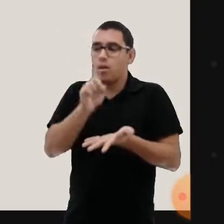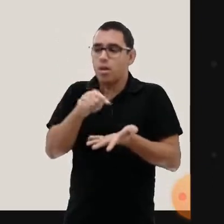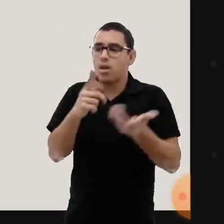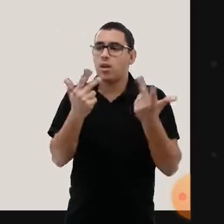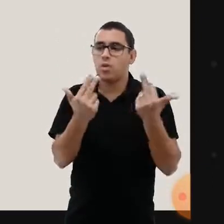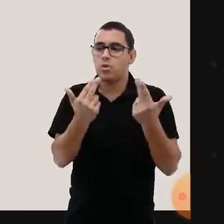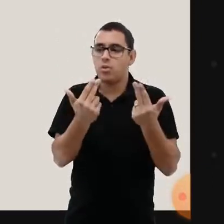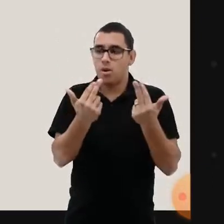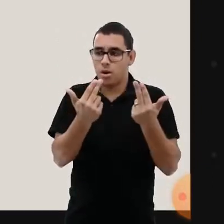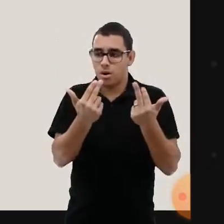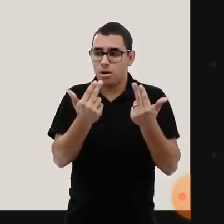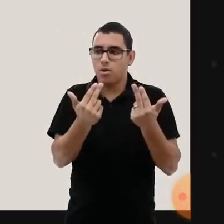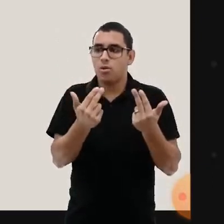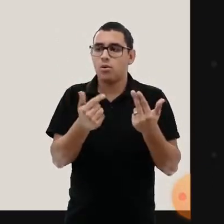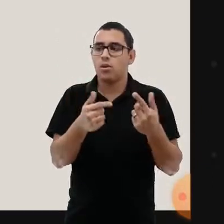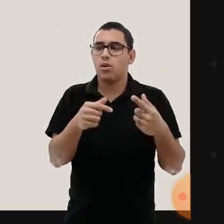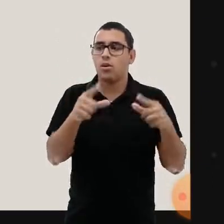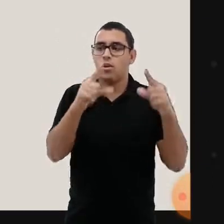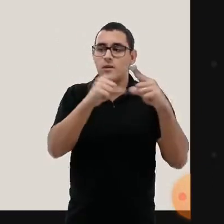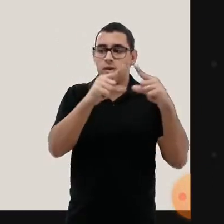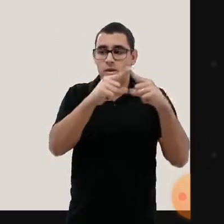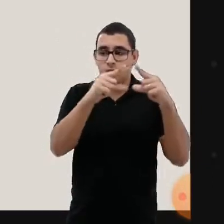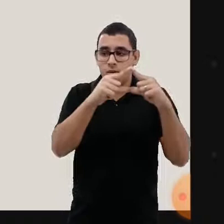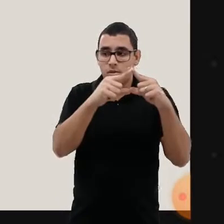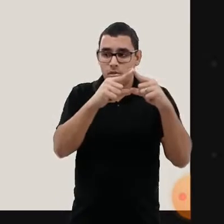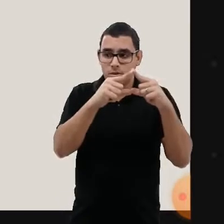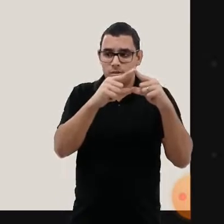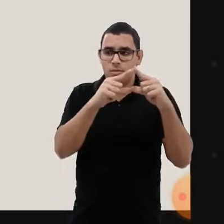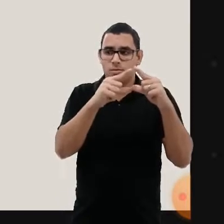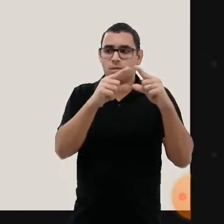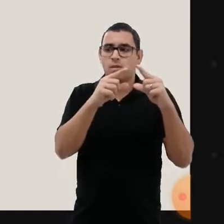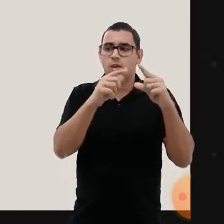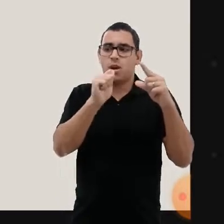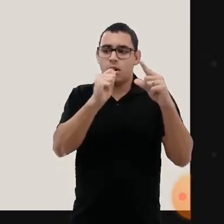igual a variação volumétrica aparente